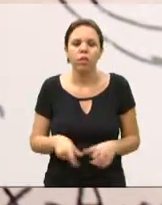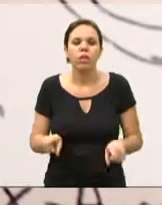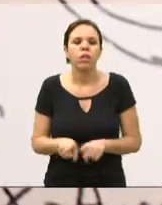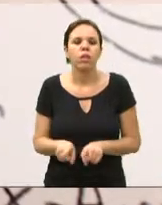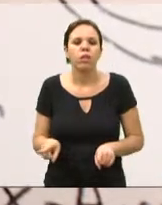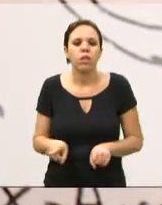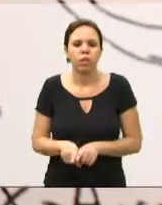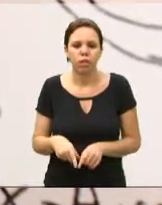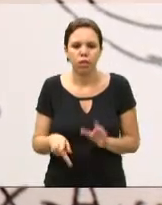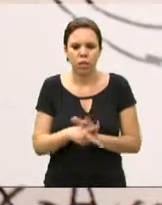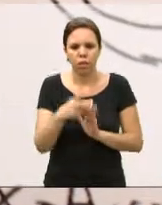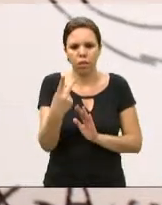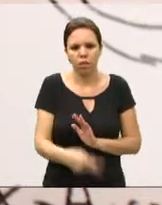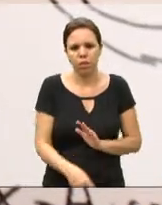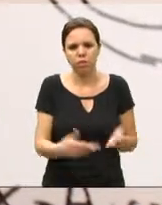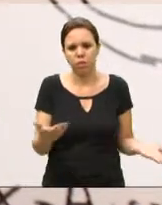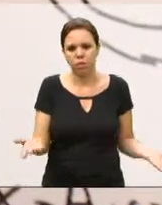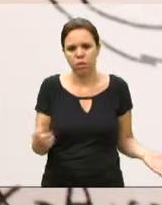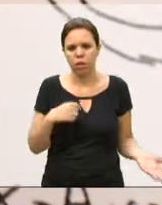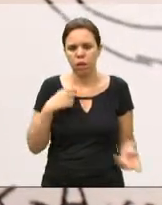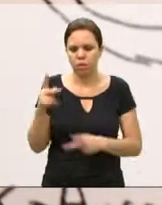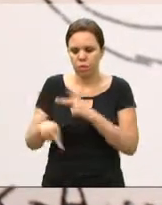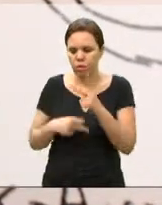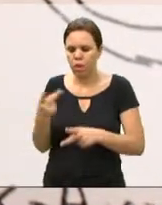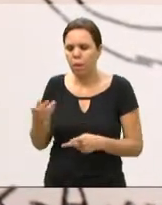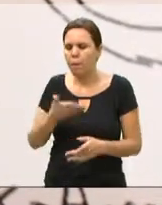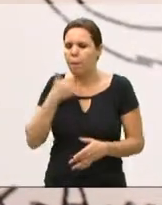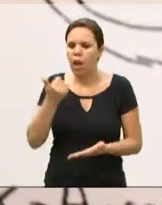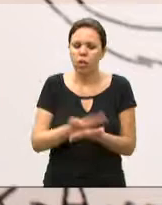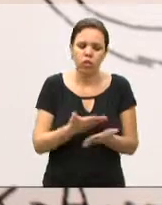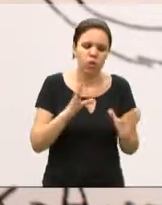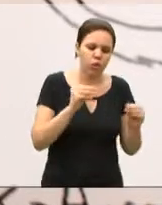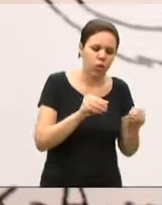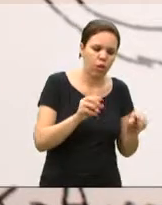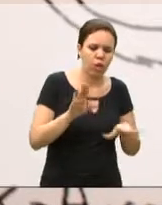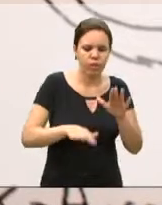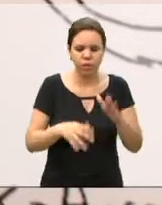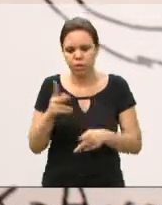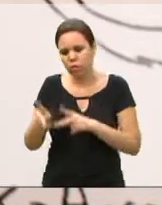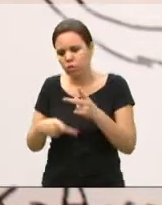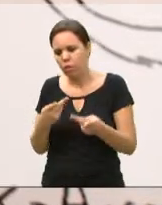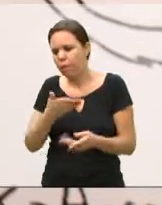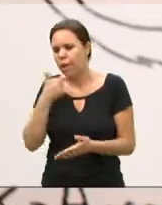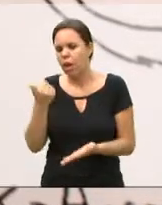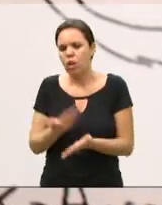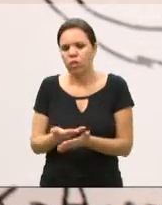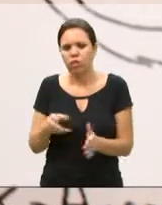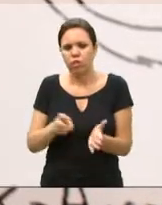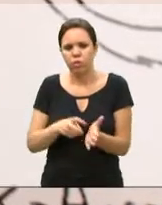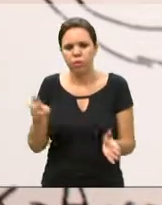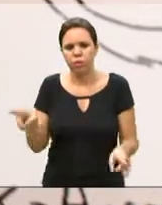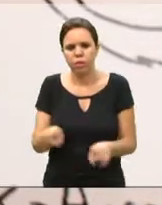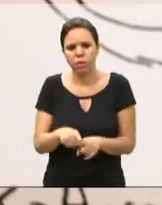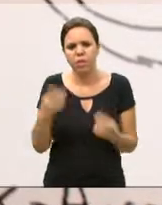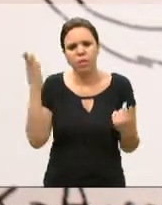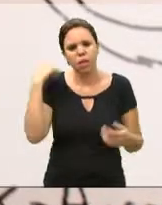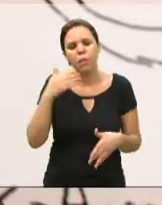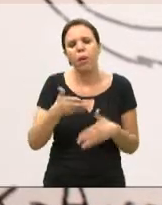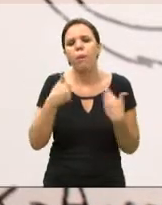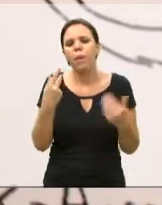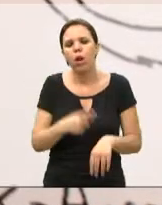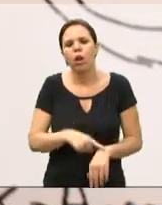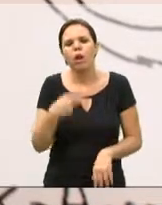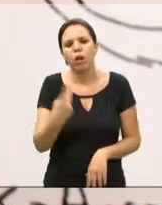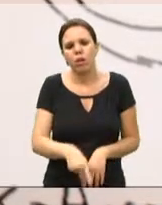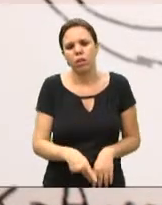também dele mesmo. Tem gente que funciona melhor de noite, tem gente que funciona melhor de manhã. Ele tem que saber qual é o melhor